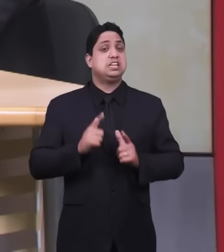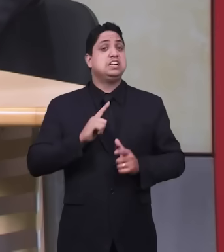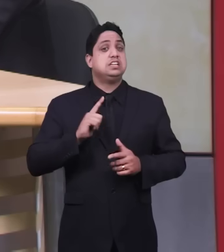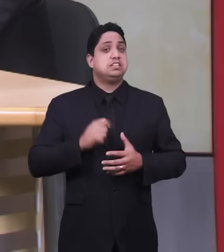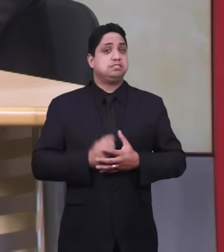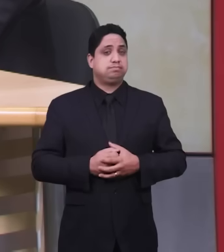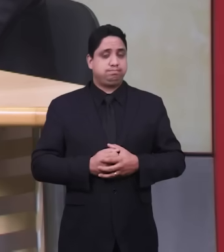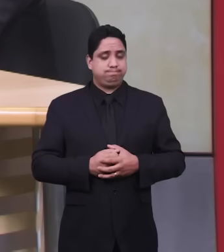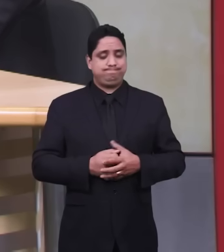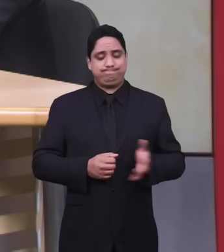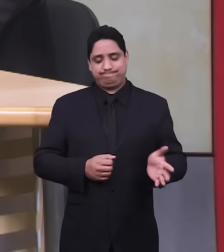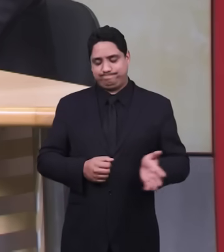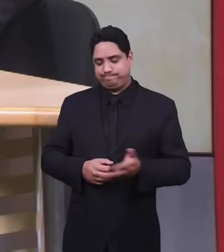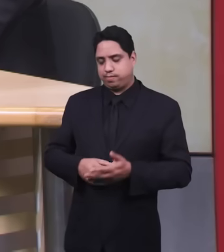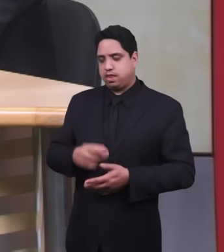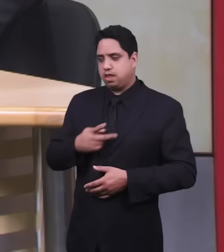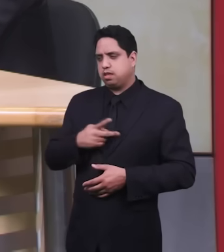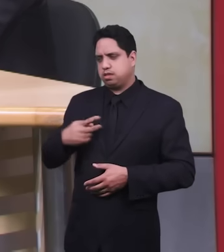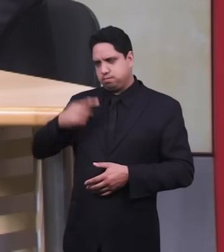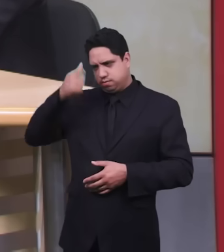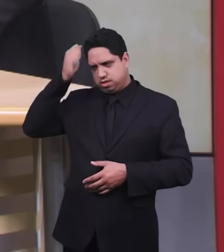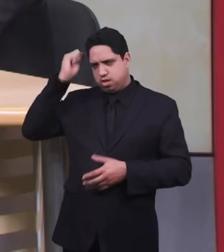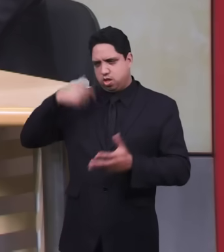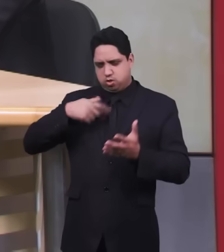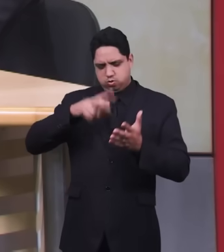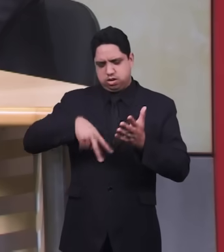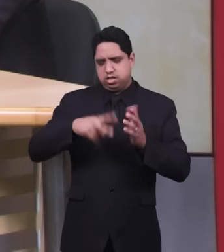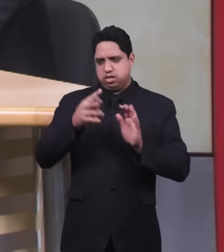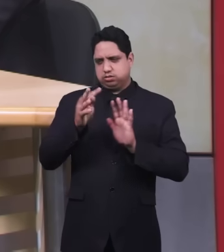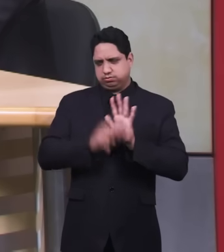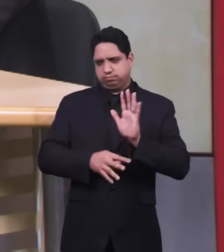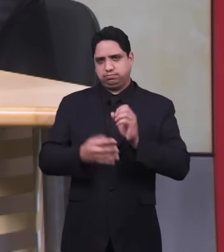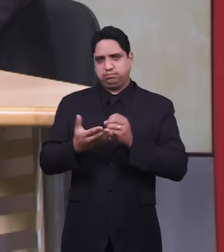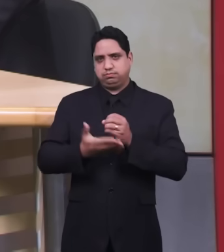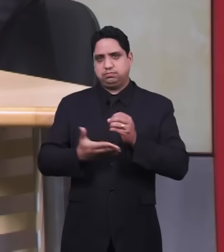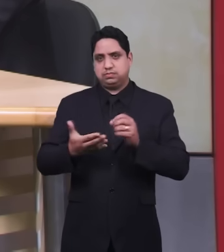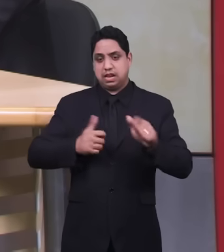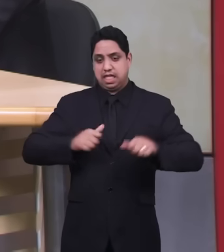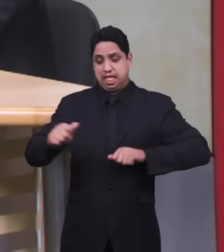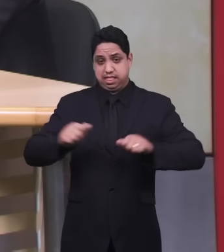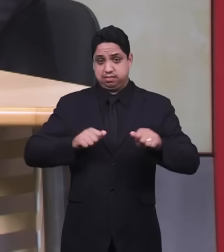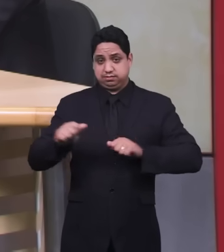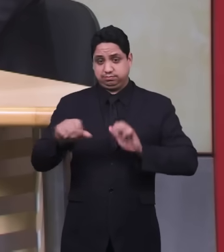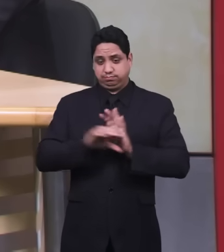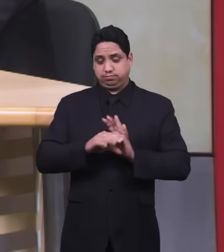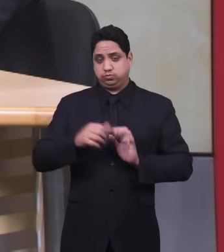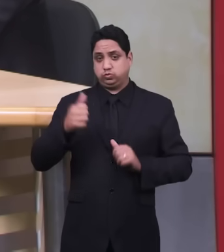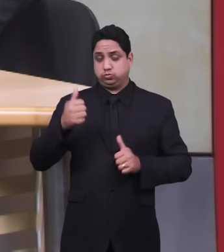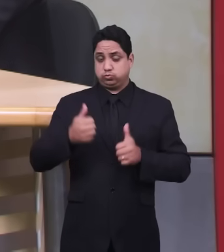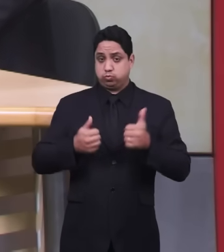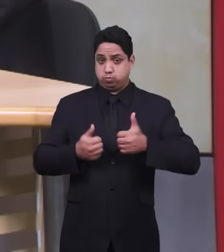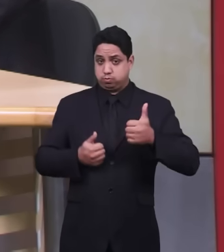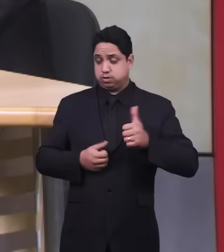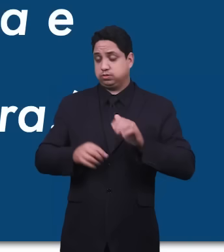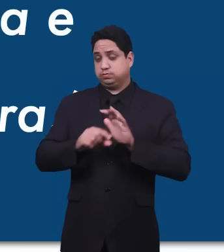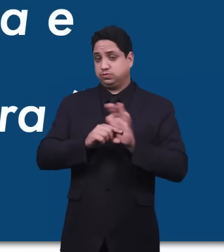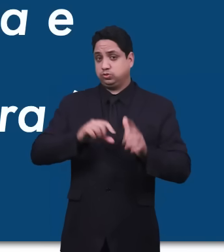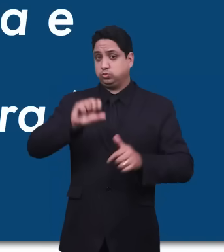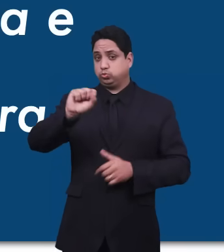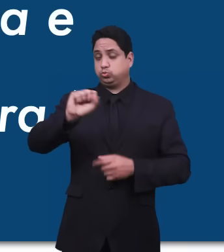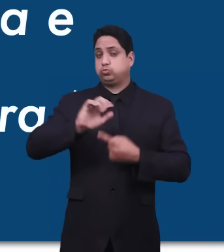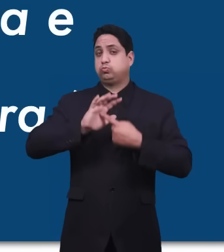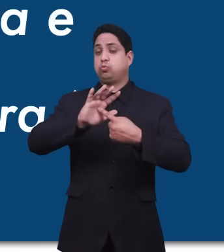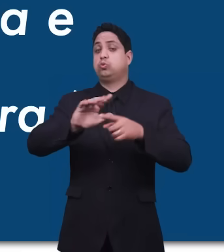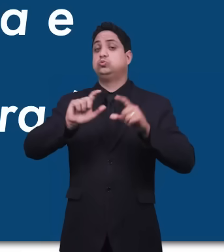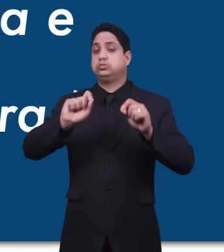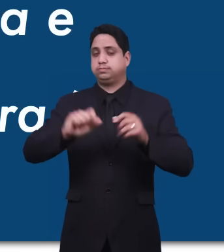Santo? Amadeu, eu vou ler primeiramente o texto básico aqui, que está em Atos Apóstolos, capítulo 1, verso 8,